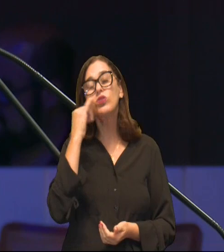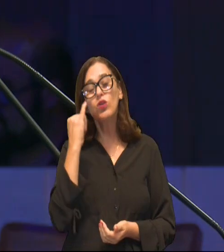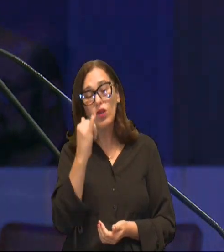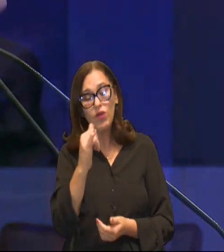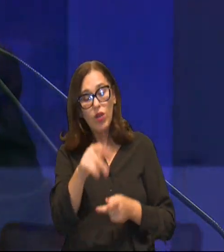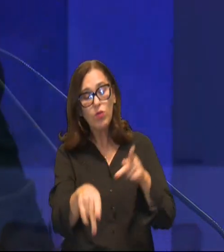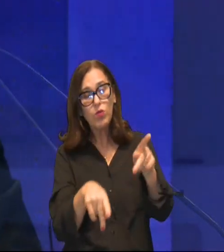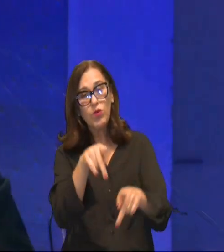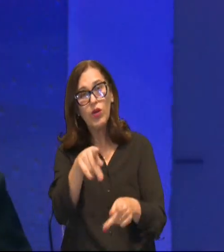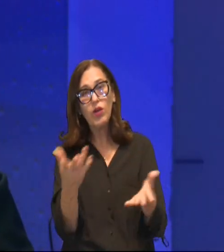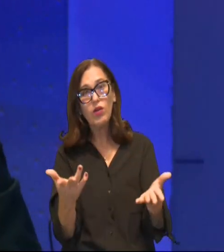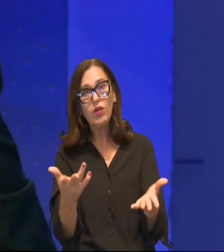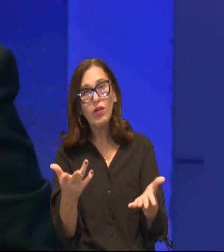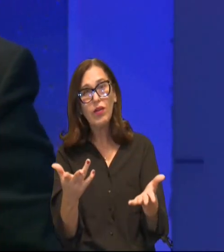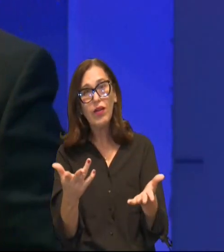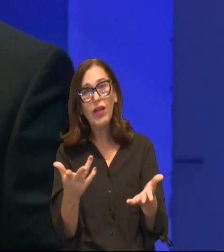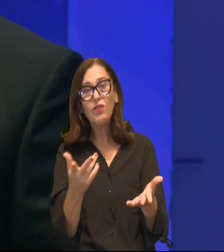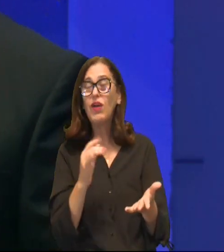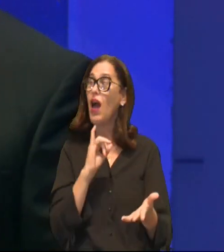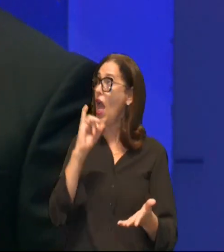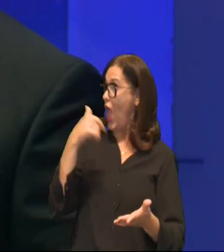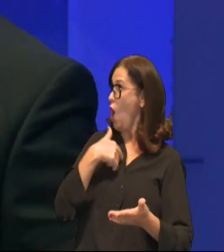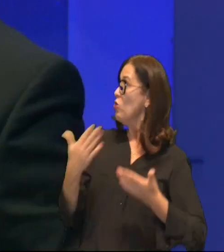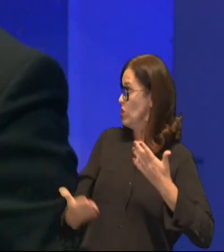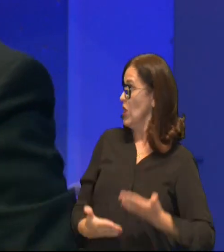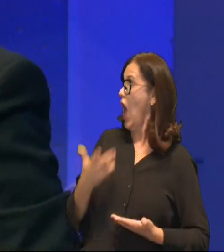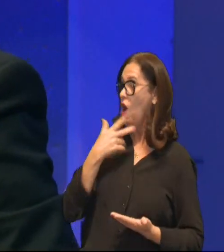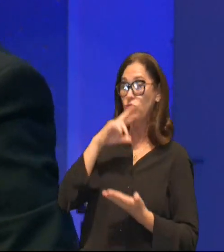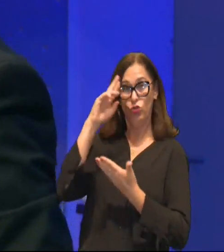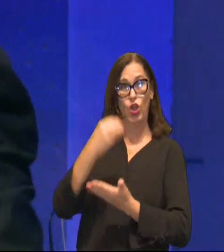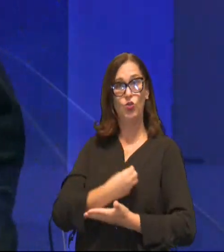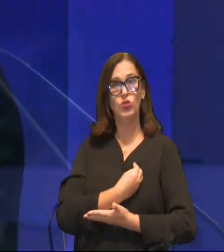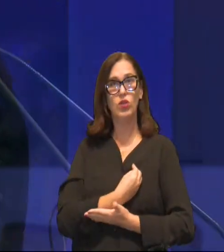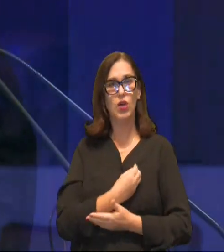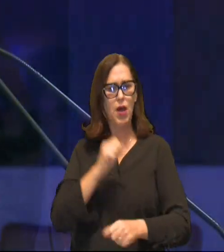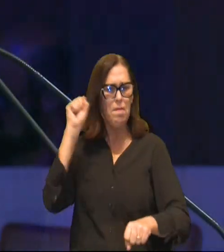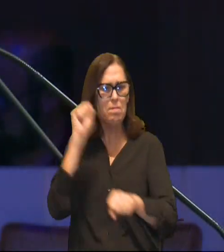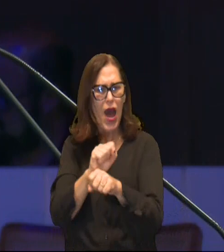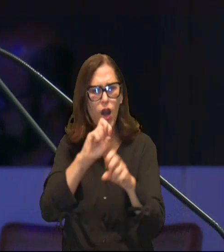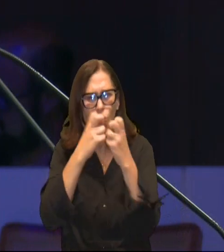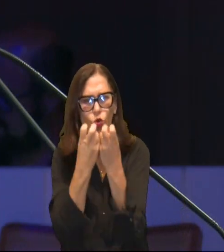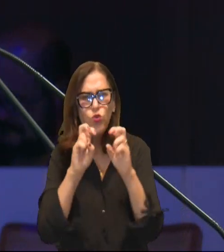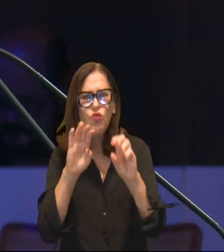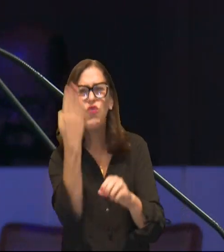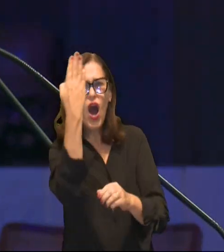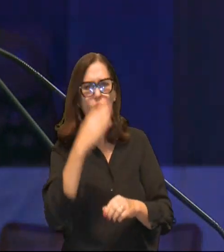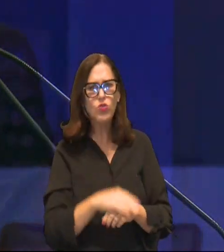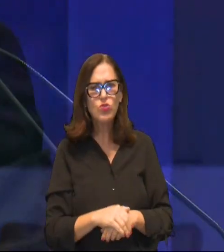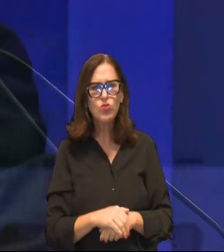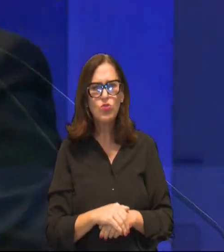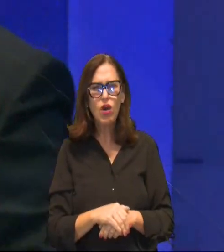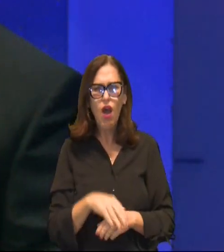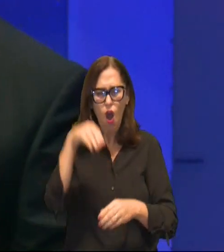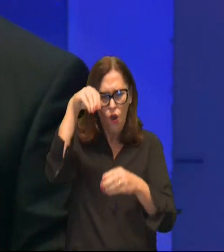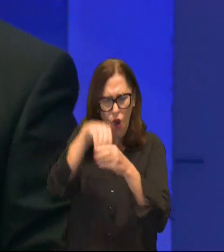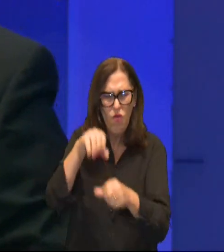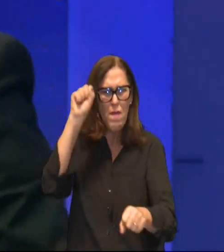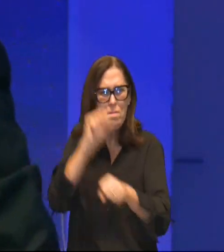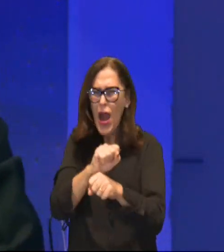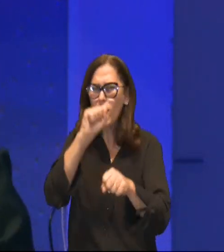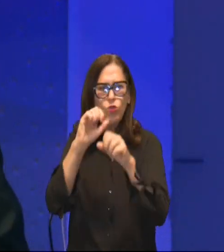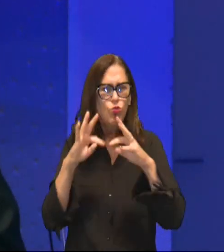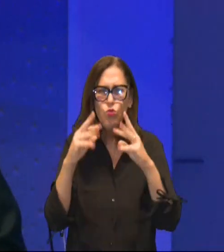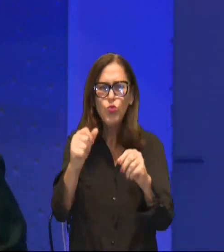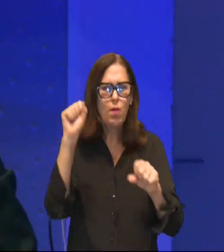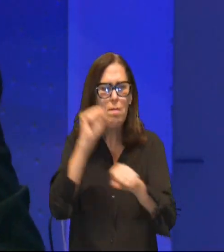povo que se dizia servo do Deus vivo, era o seguinte: parem com esse culto, parem com as ofertas, parem com